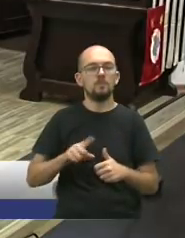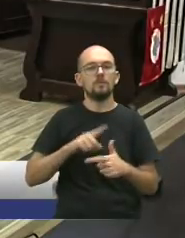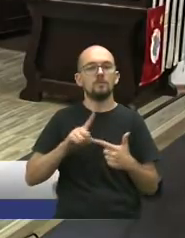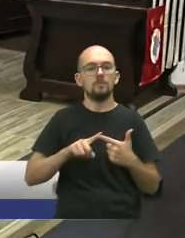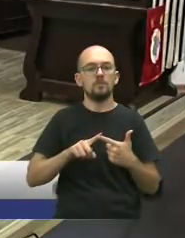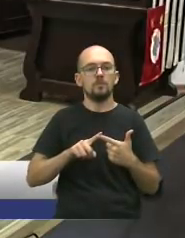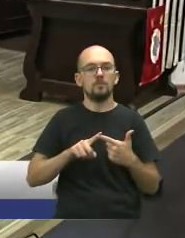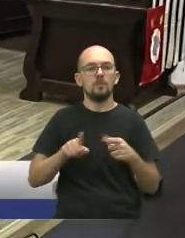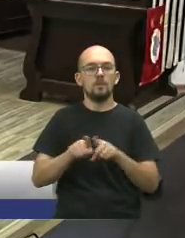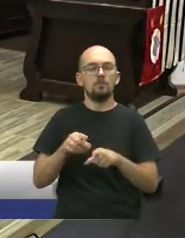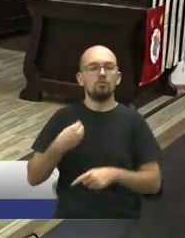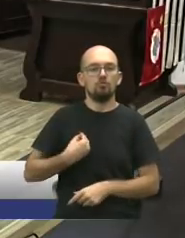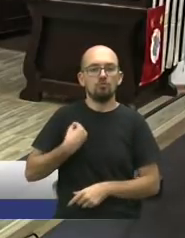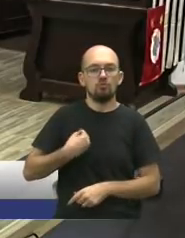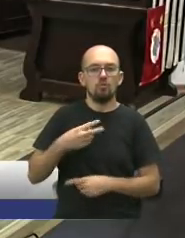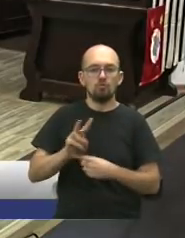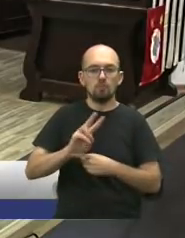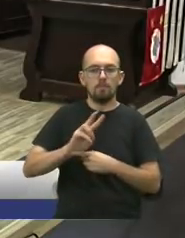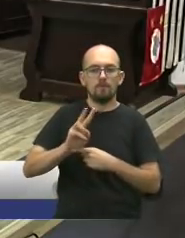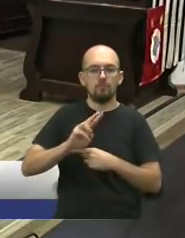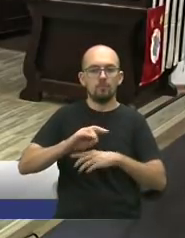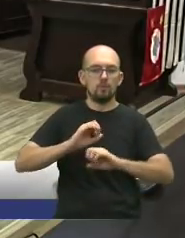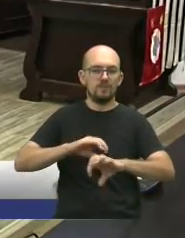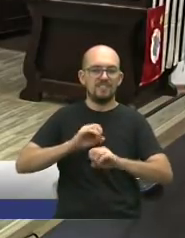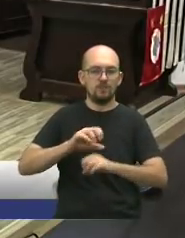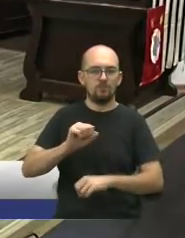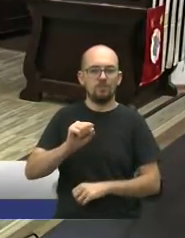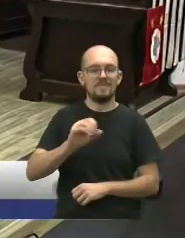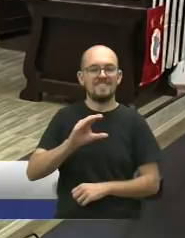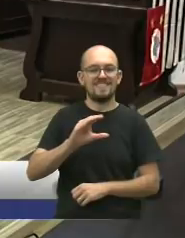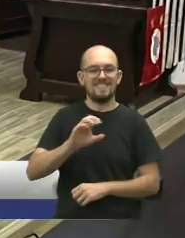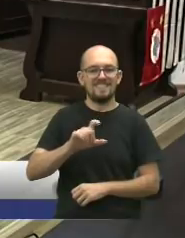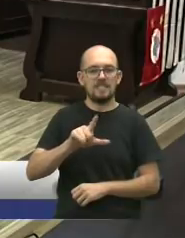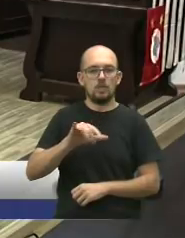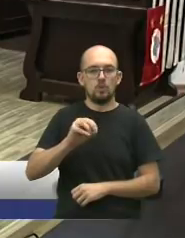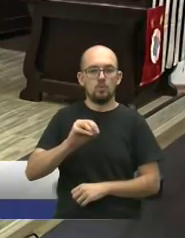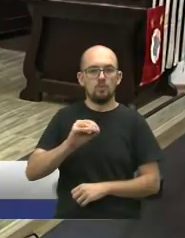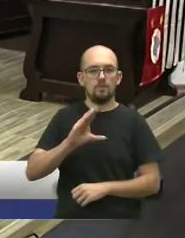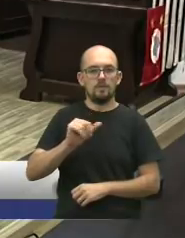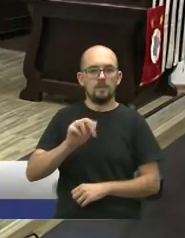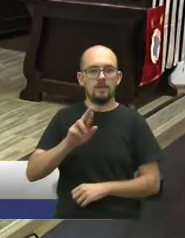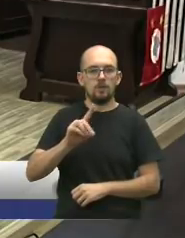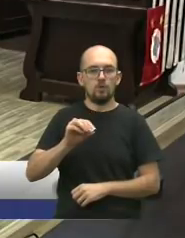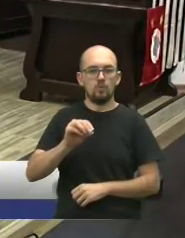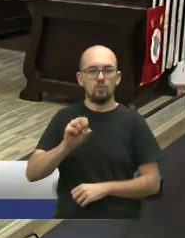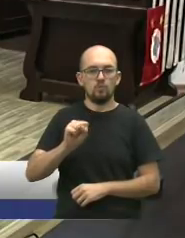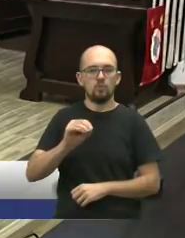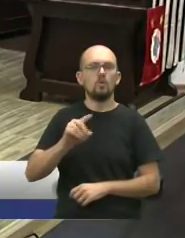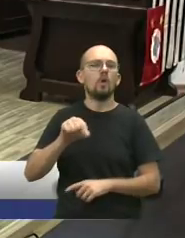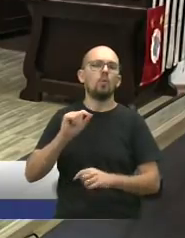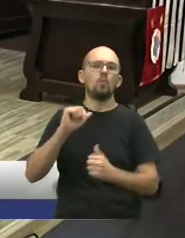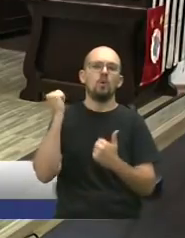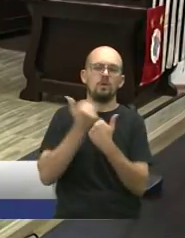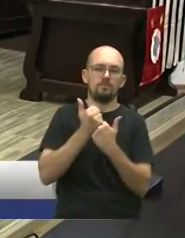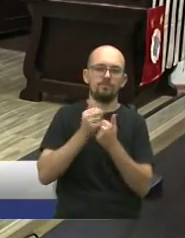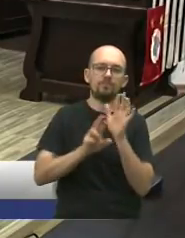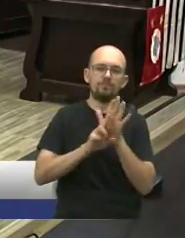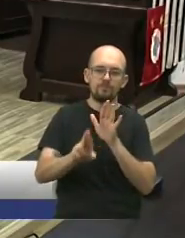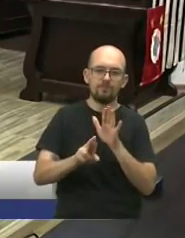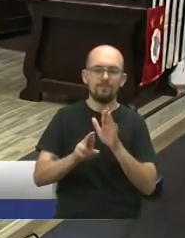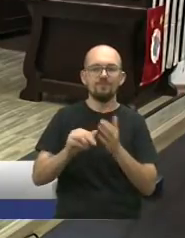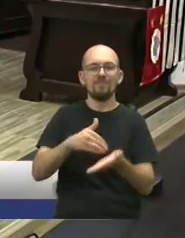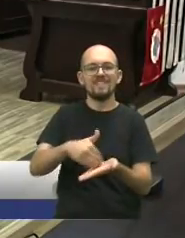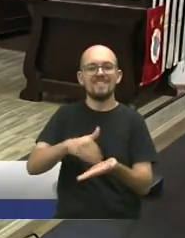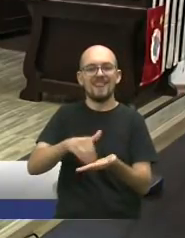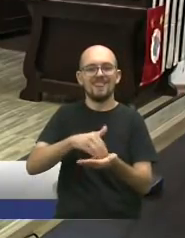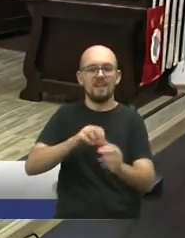presença do supervisor de ensino, o senhor Célio Luiz Cardoso, nesse ato representando a secretária municipal de ensino,